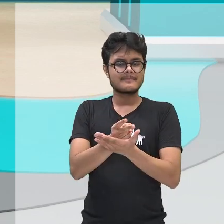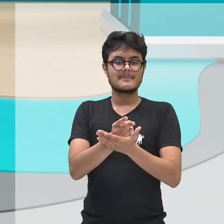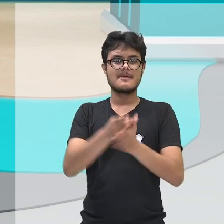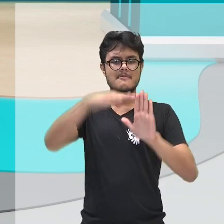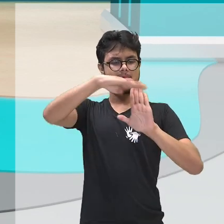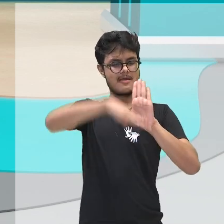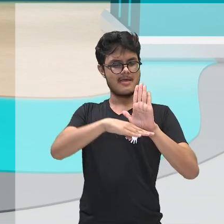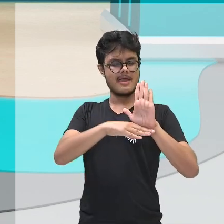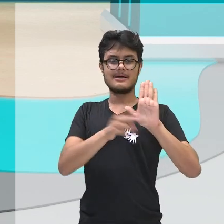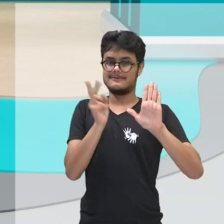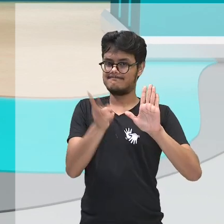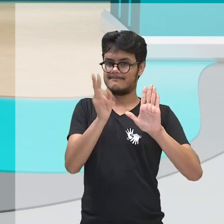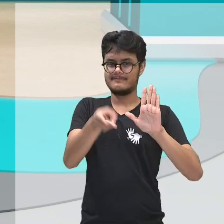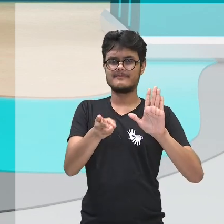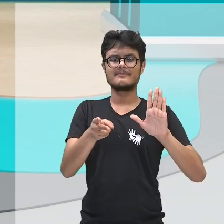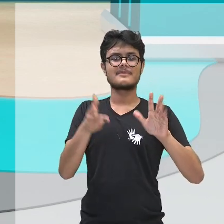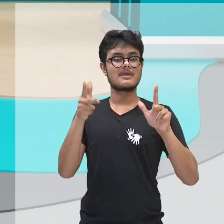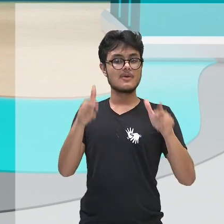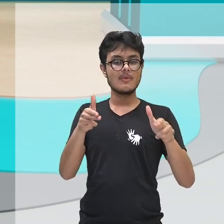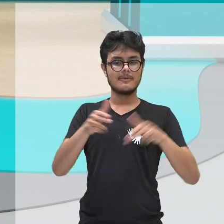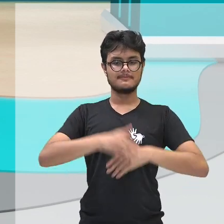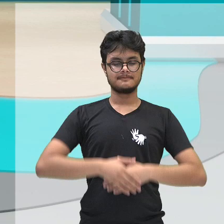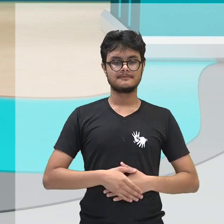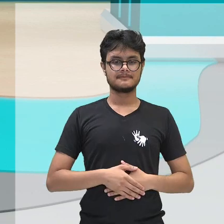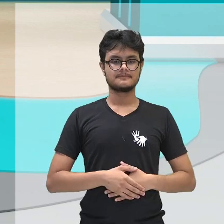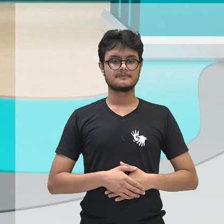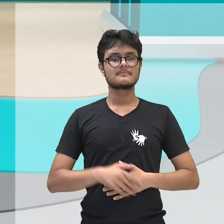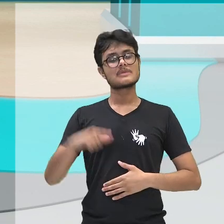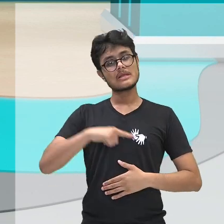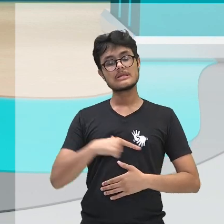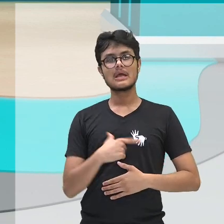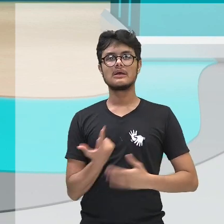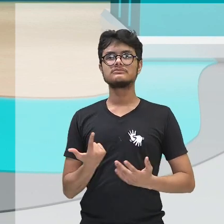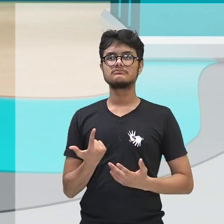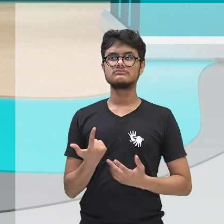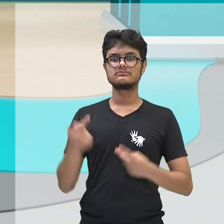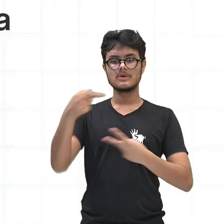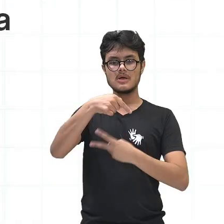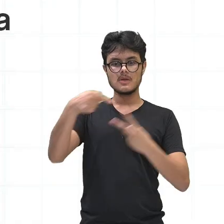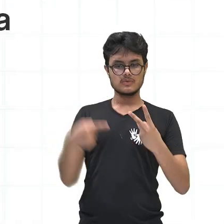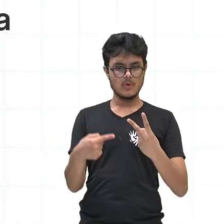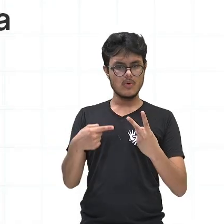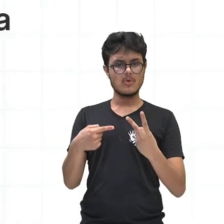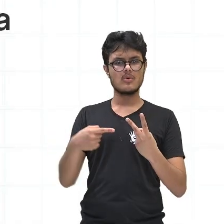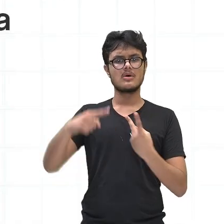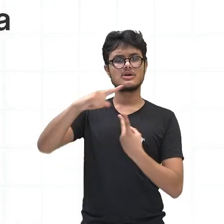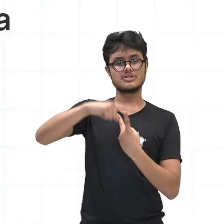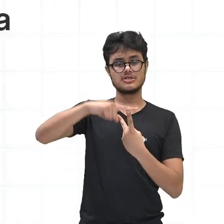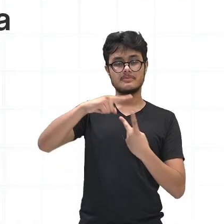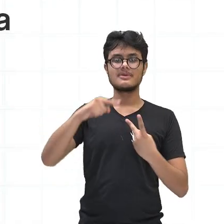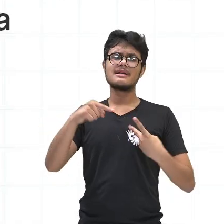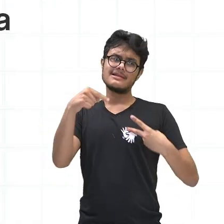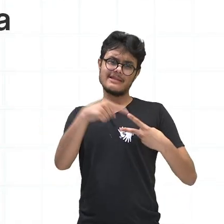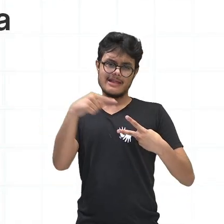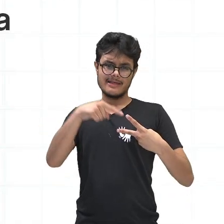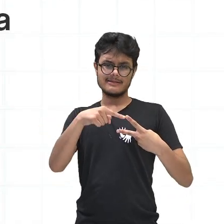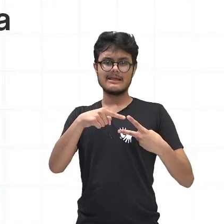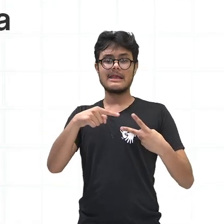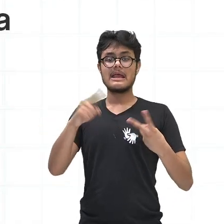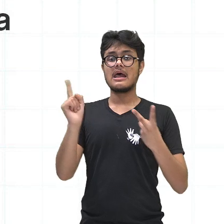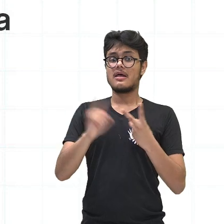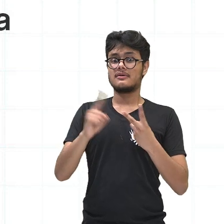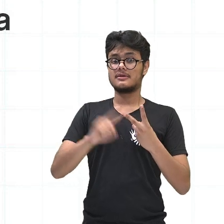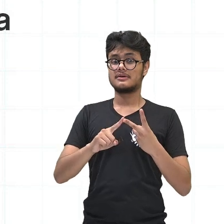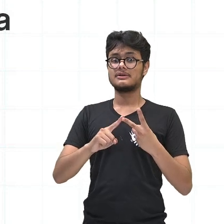passos, que é rodopiar. Nós temos a valsa vienense, mas também nós temos a valsa inglesa. A valsa